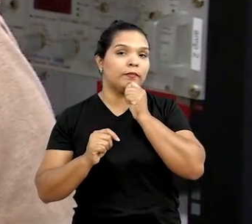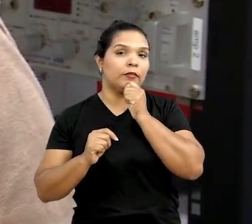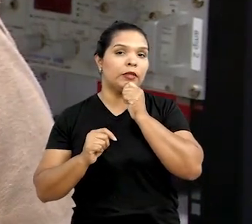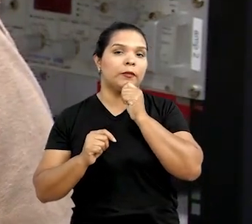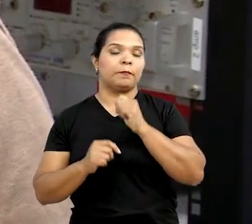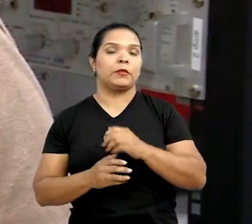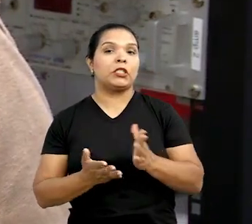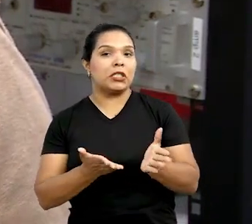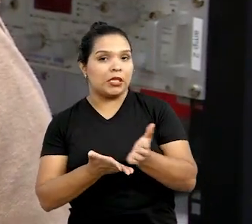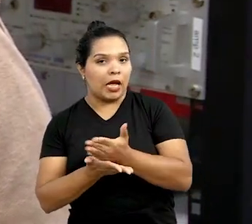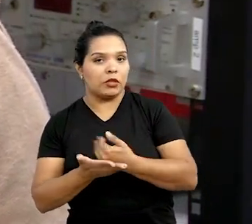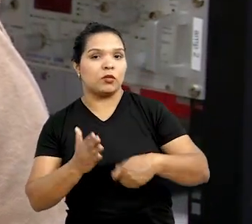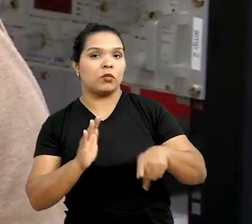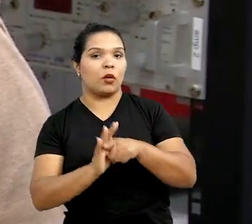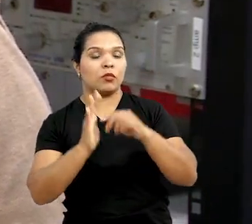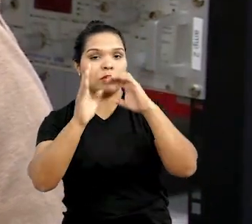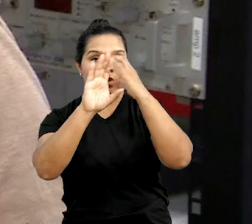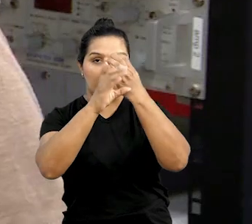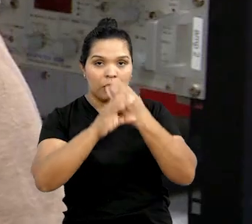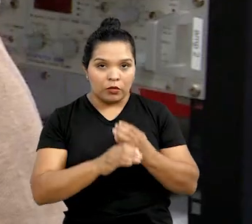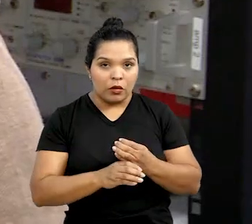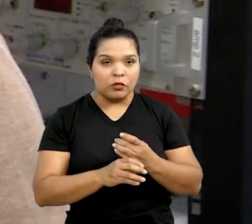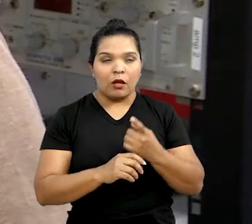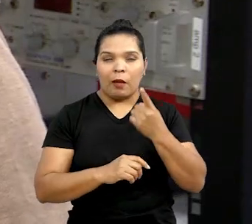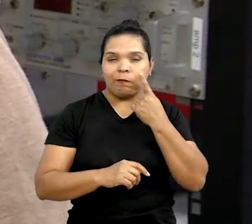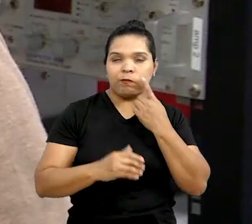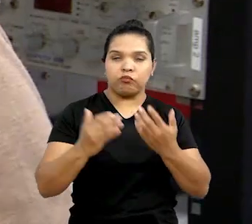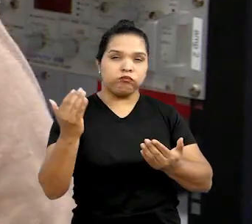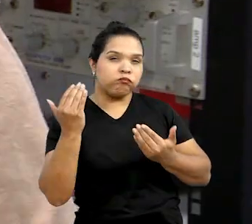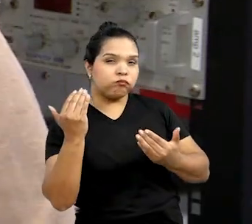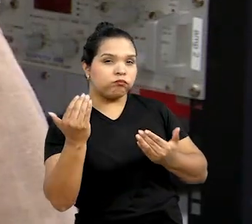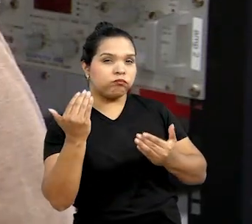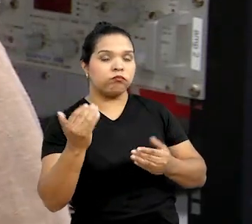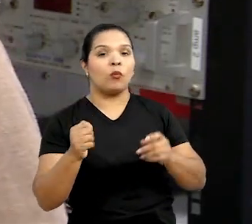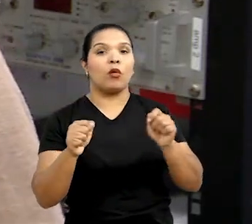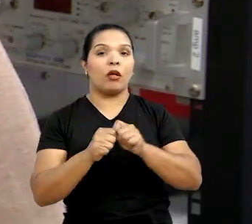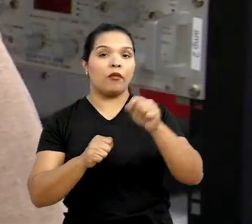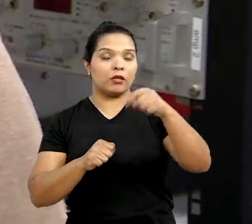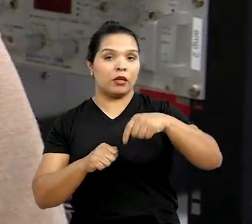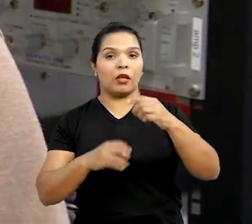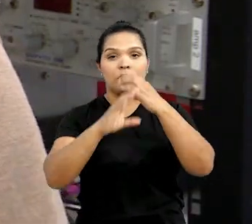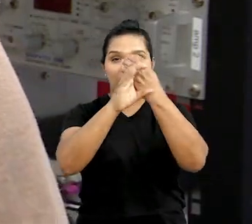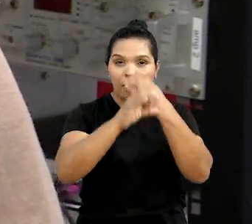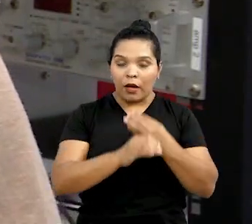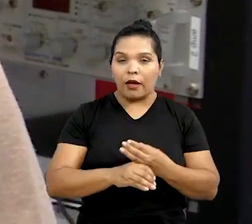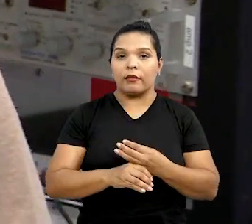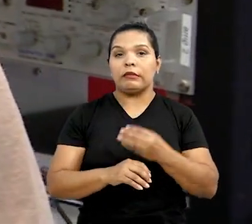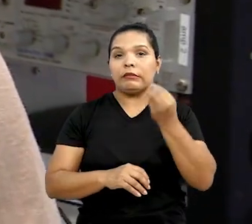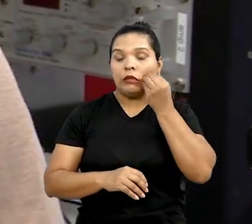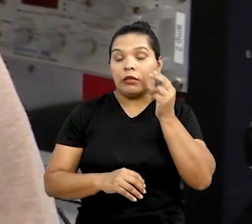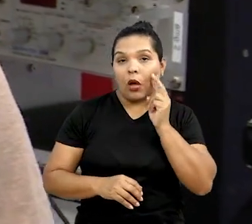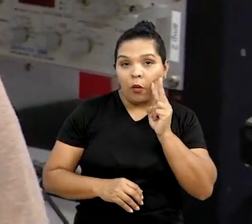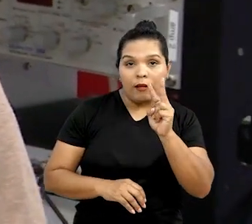laboratório. Tá? São coisas de suposição. Tá? O que eu faço aqui no laboratório é justamente isso, é tentar olhar a nível